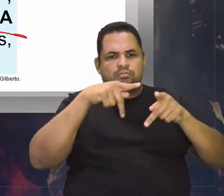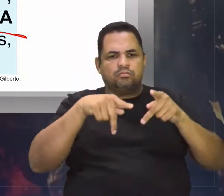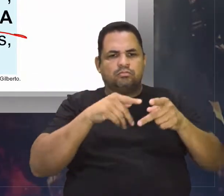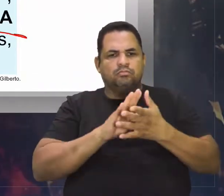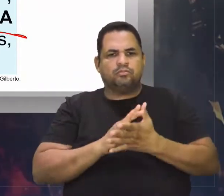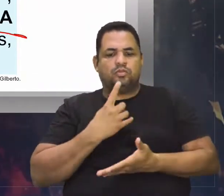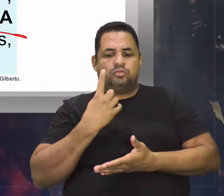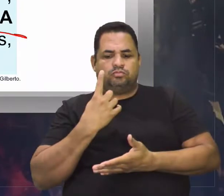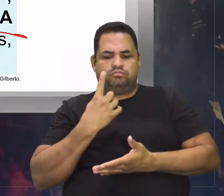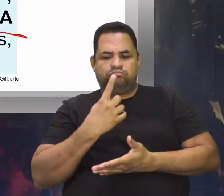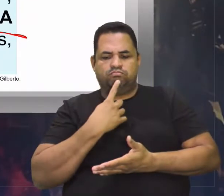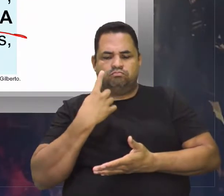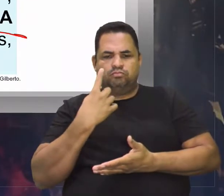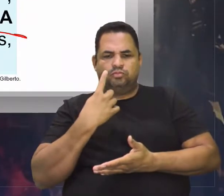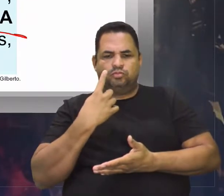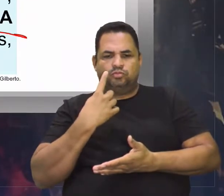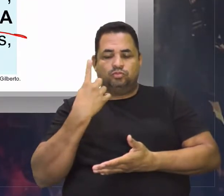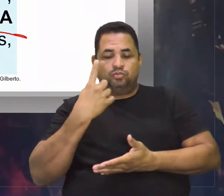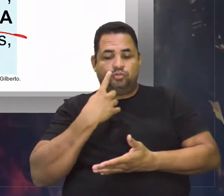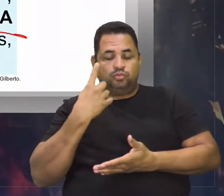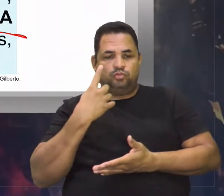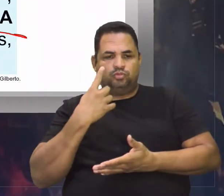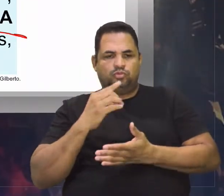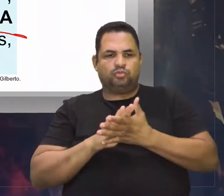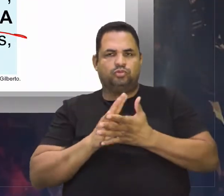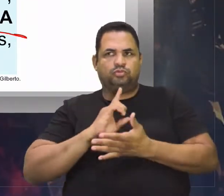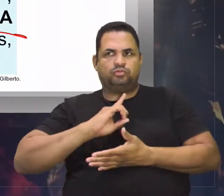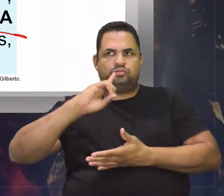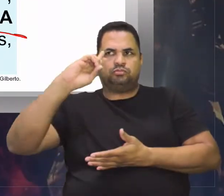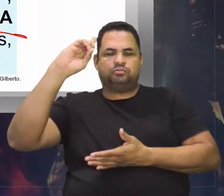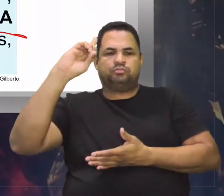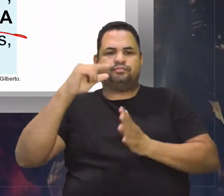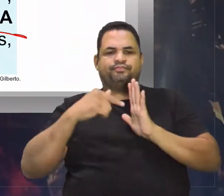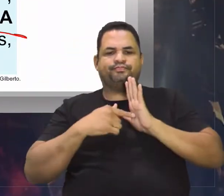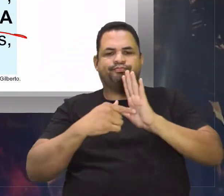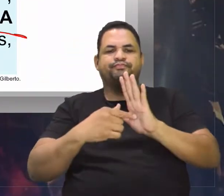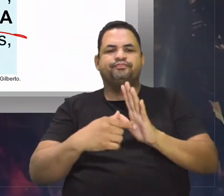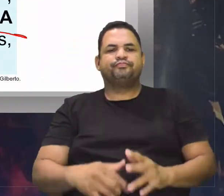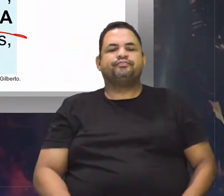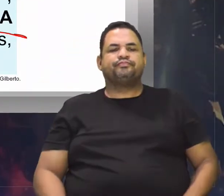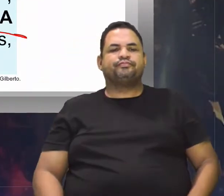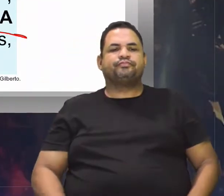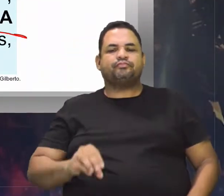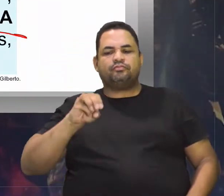monoteísmo. Porque Maomé, ele vai dizer o seguinte, olha,